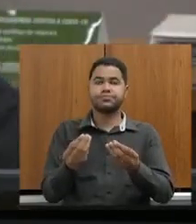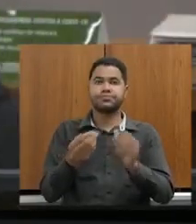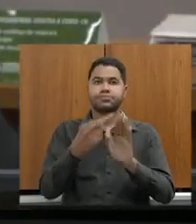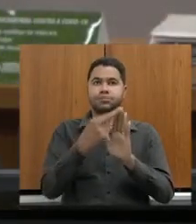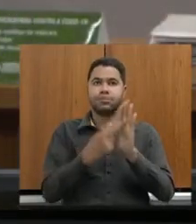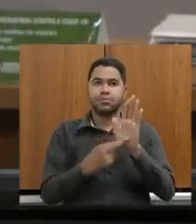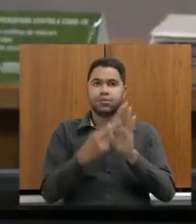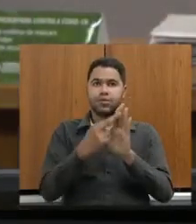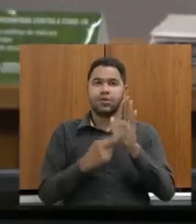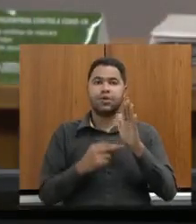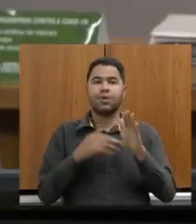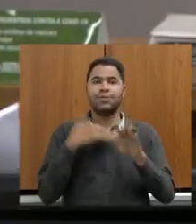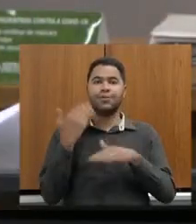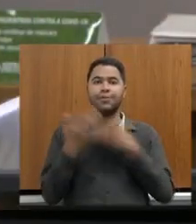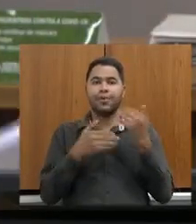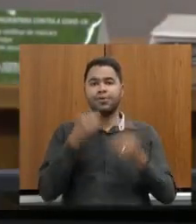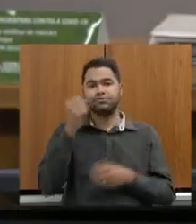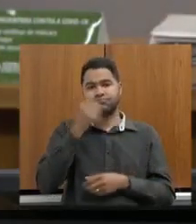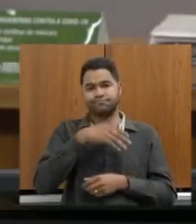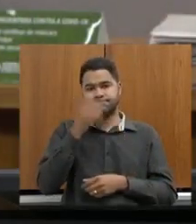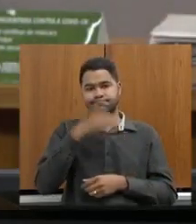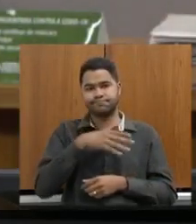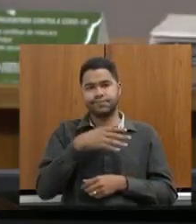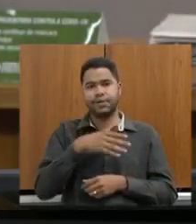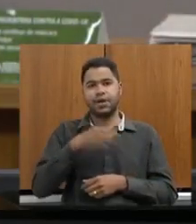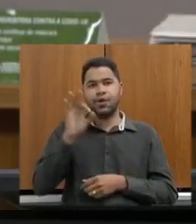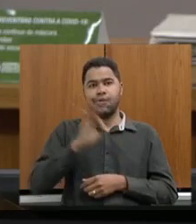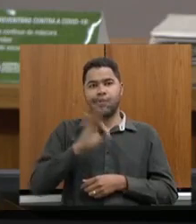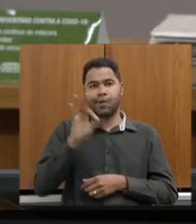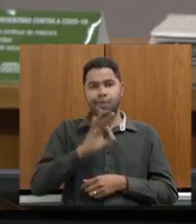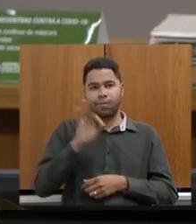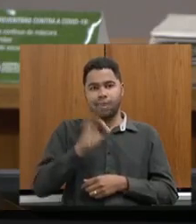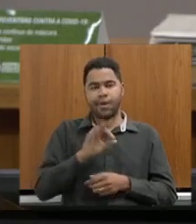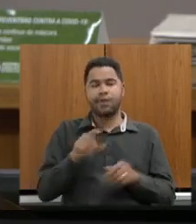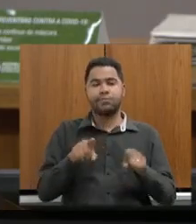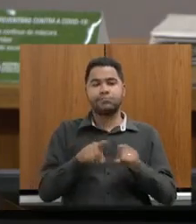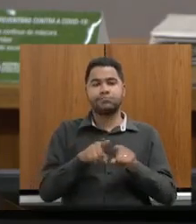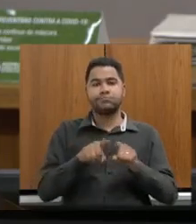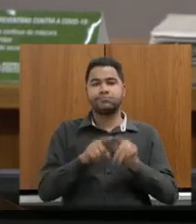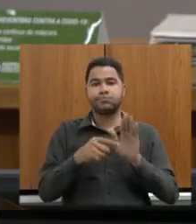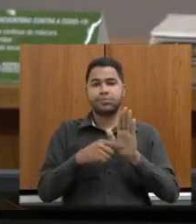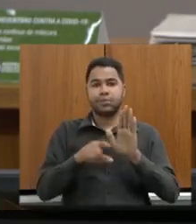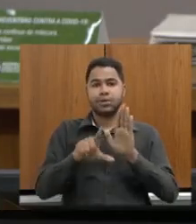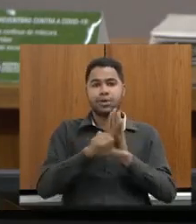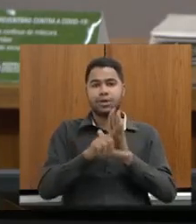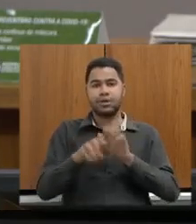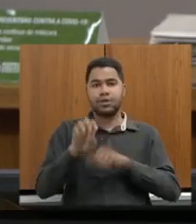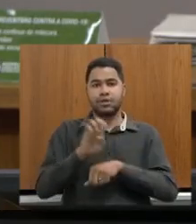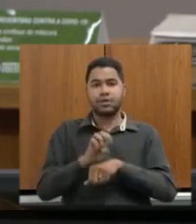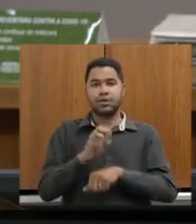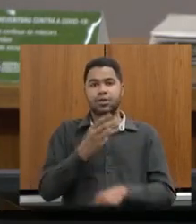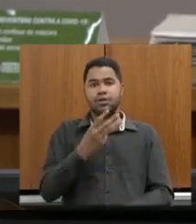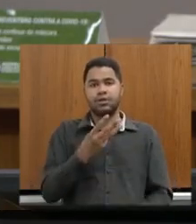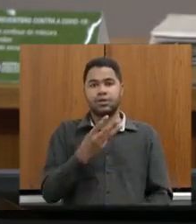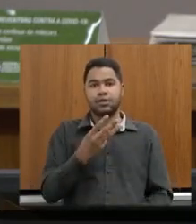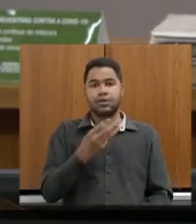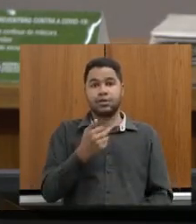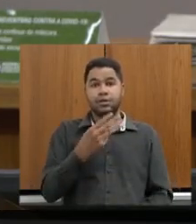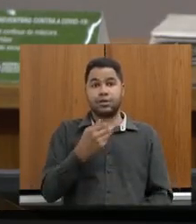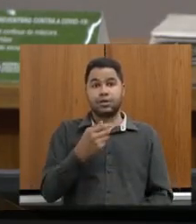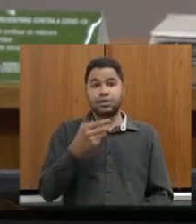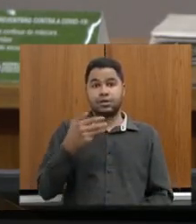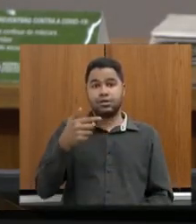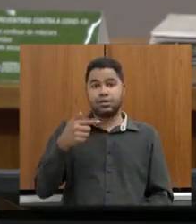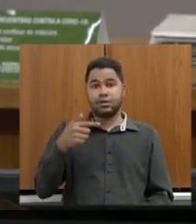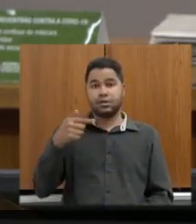relatório de mortes violentas intencionais conta a situação que cumprir a lei estadual 13772